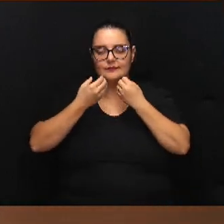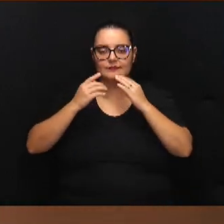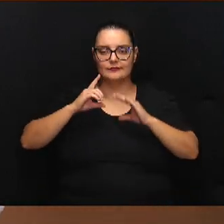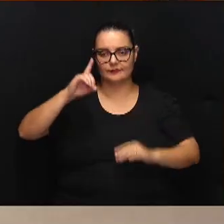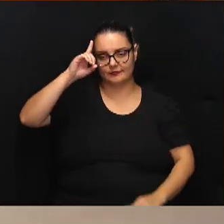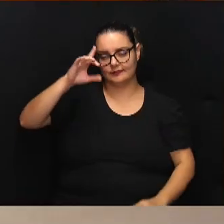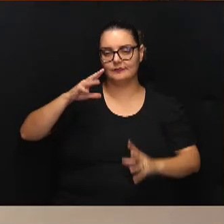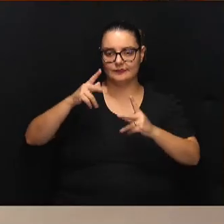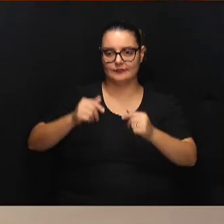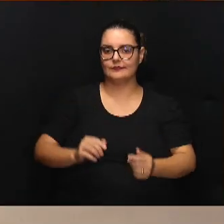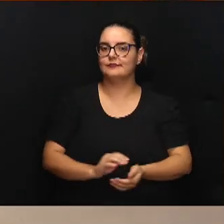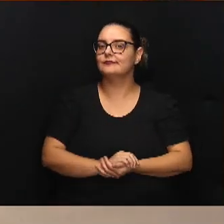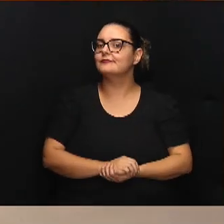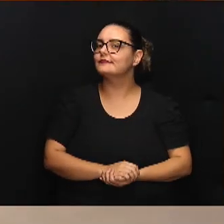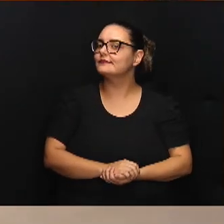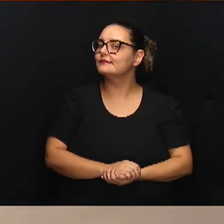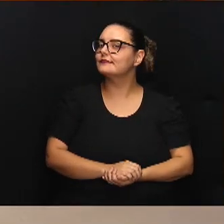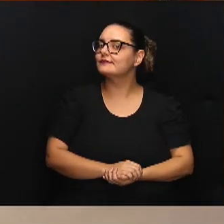todos. Bom dia.